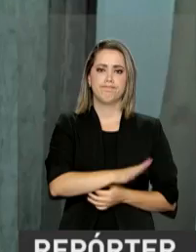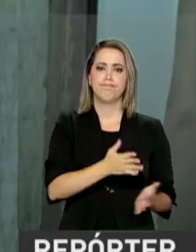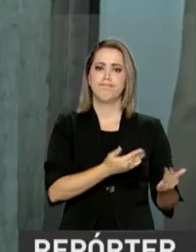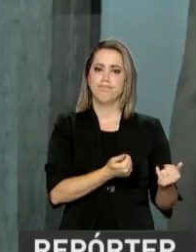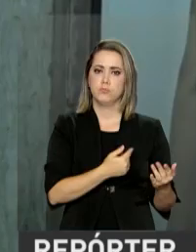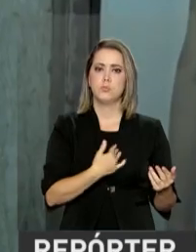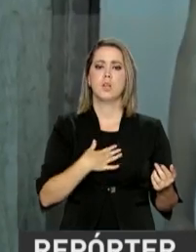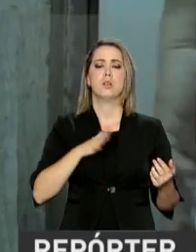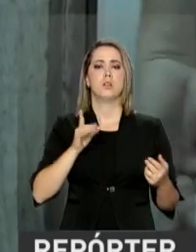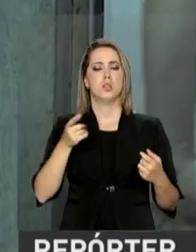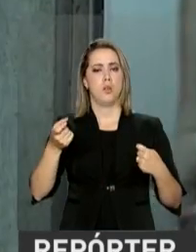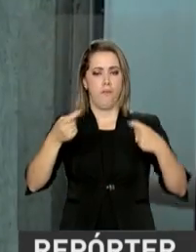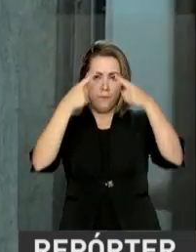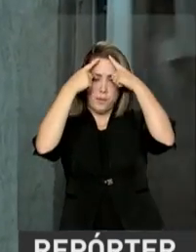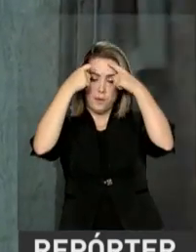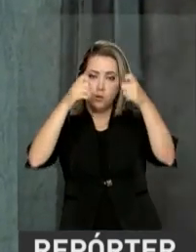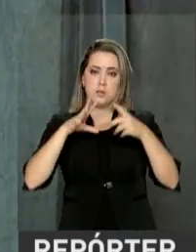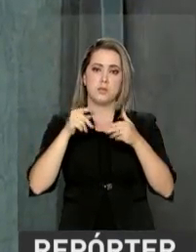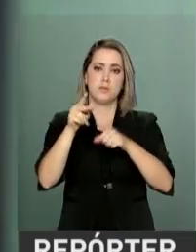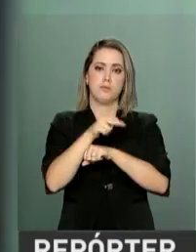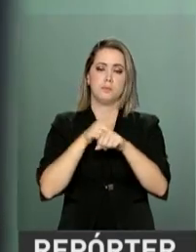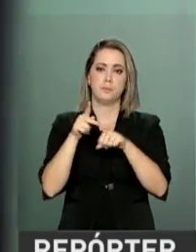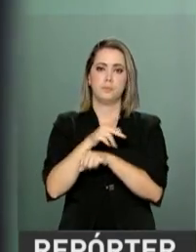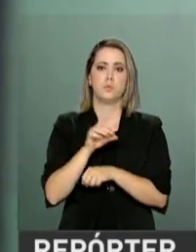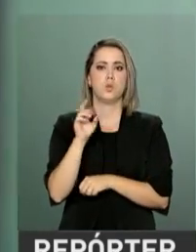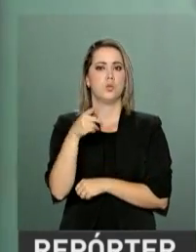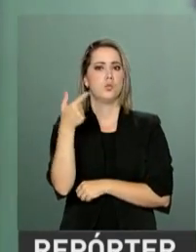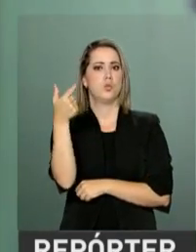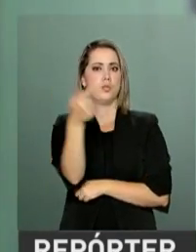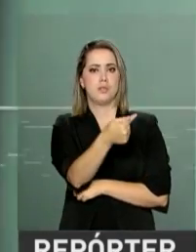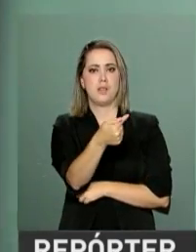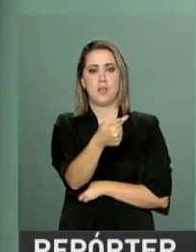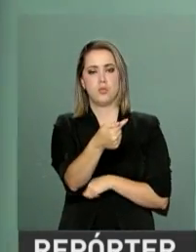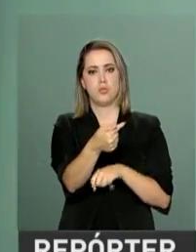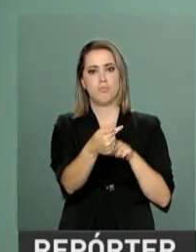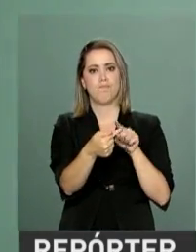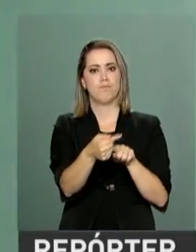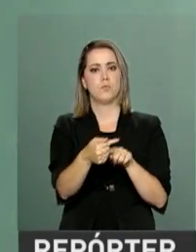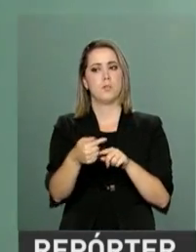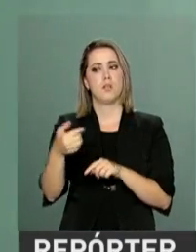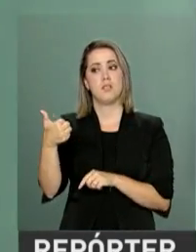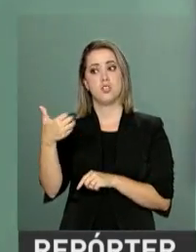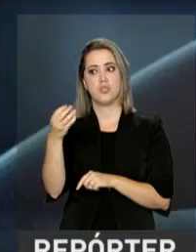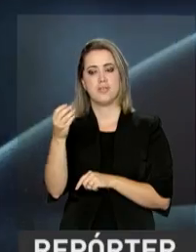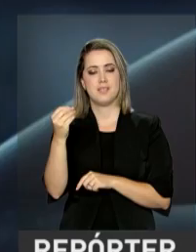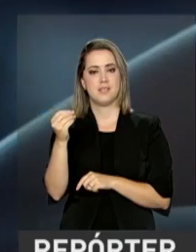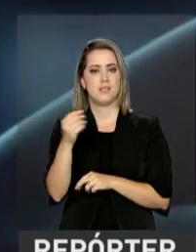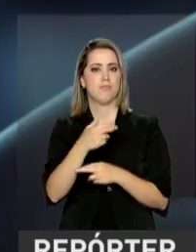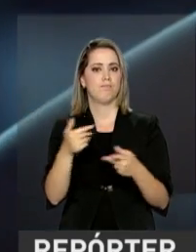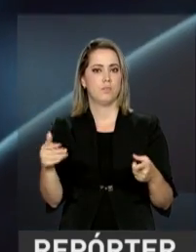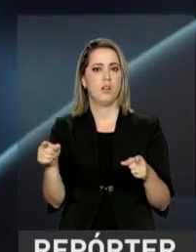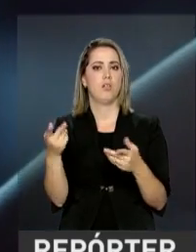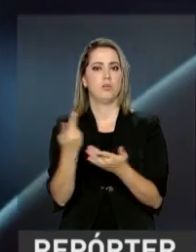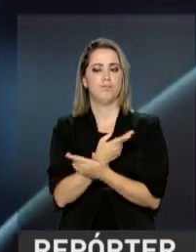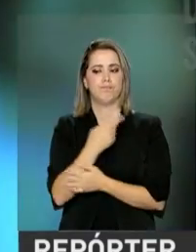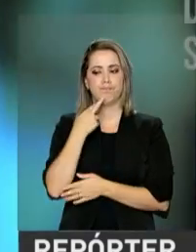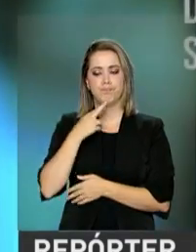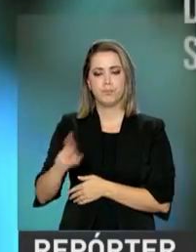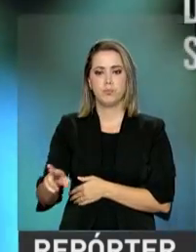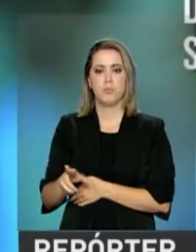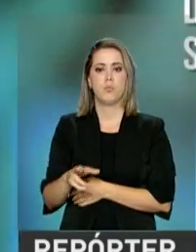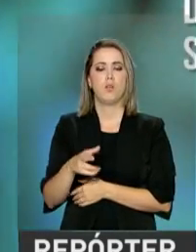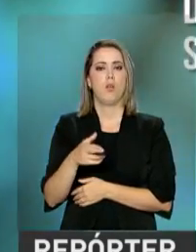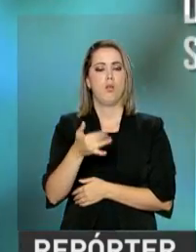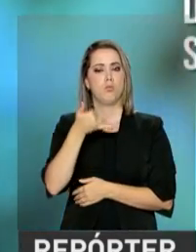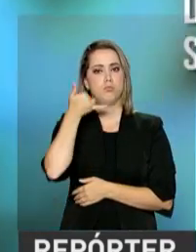o país só sete em cada 100 casos são denunciados diz